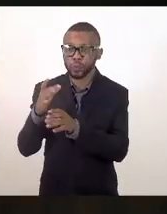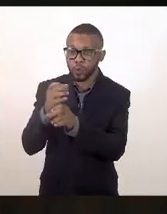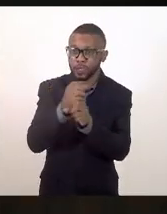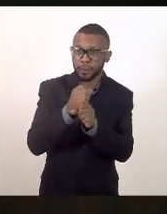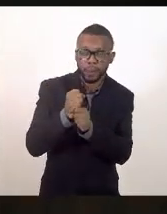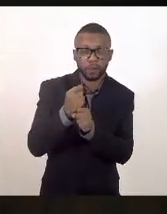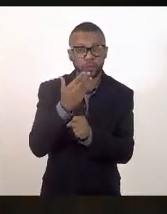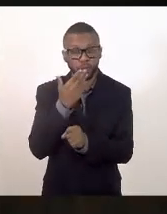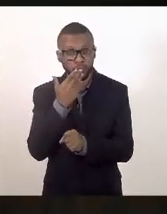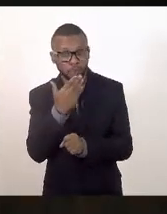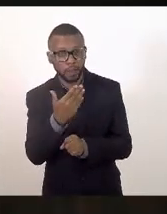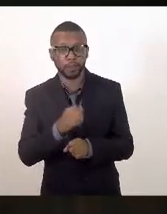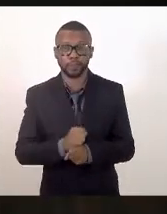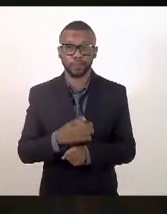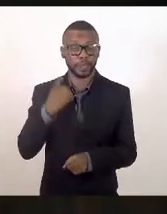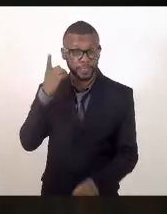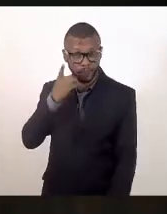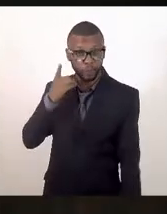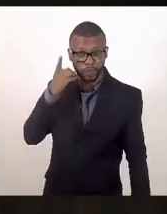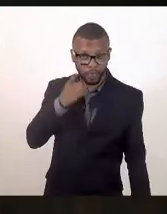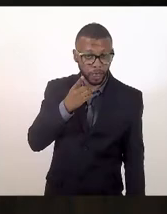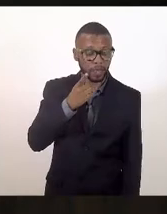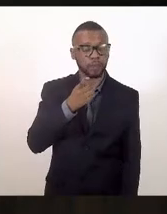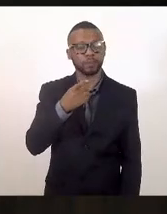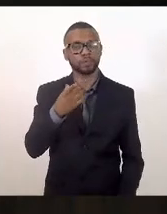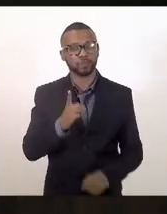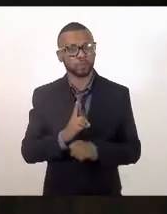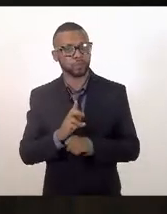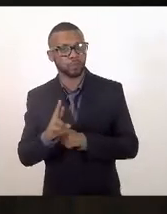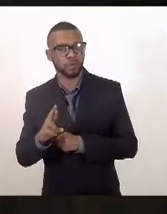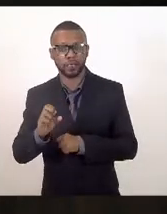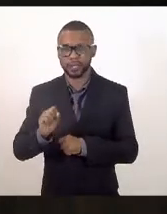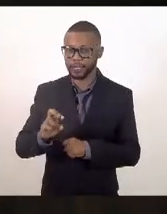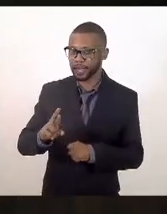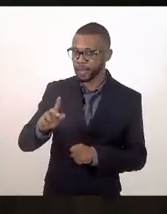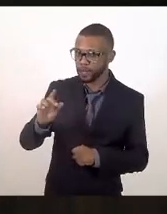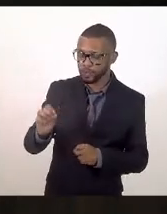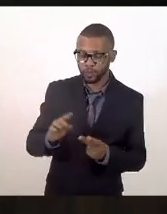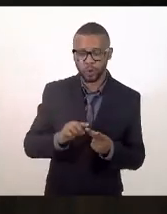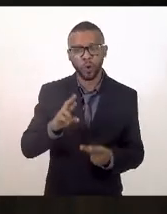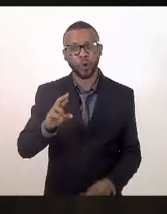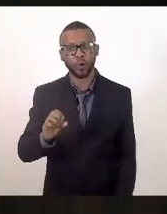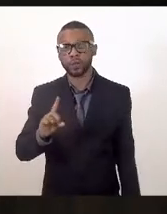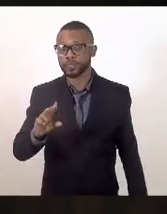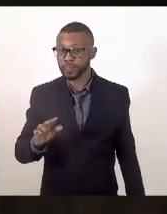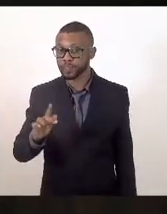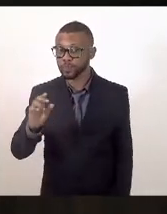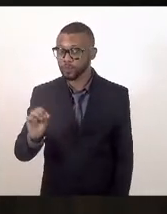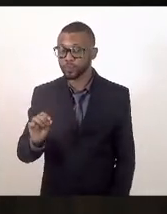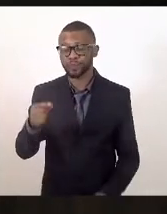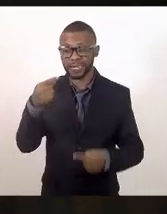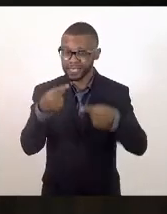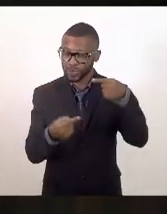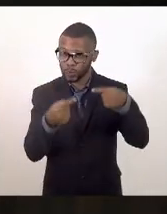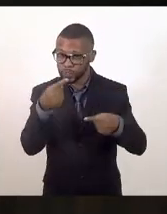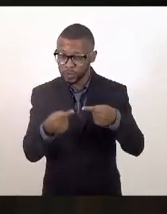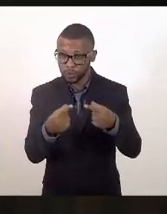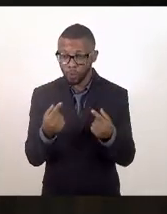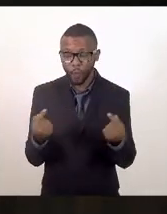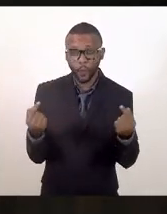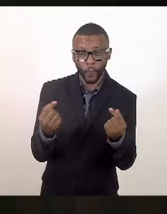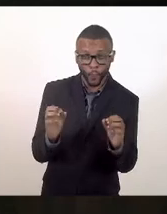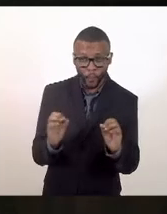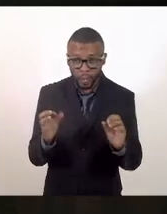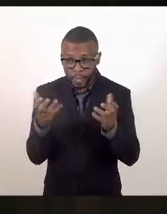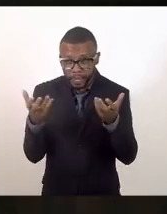favorável. Deputados relatores, doutor Serginho, Deodalto, Giovanni Ratinho e Rodrigo Bacelar. Em discussão, não vendo o que queria discutir, encerra a discussão. A